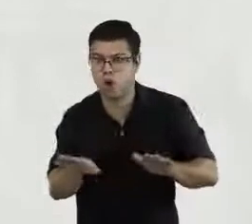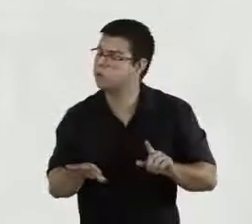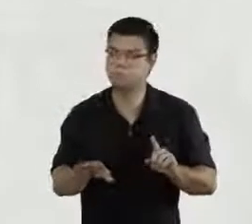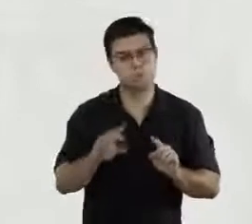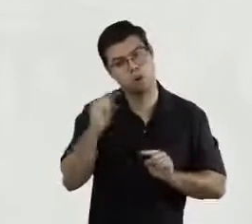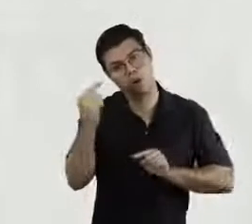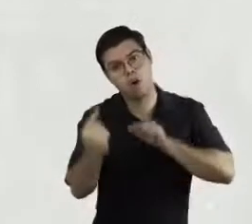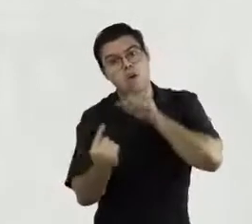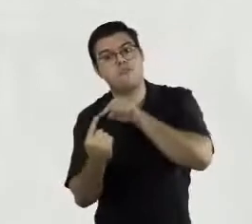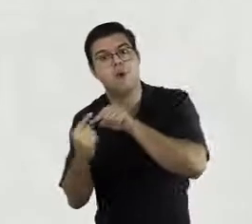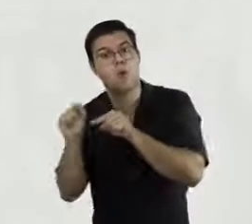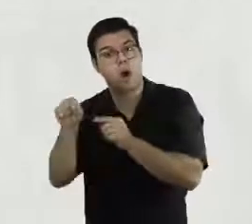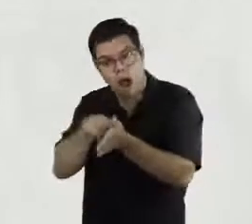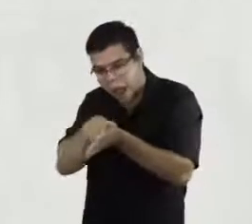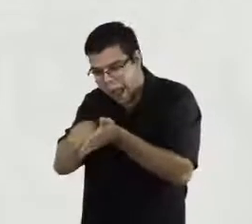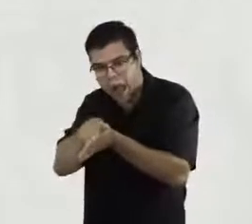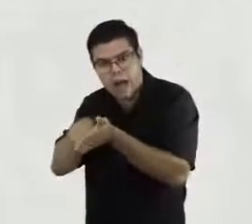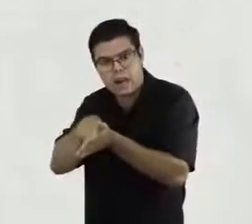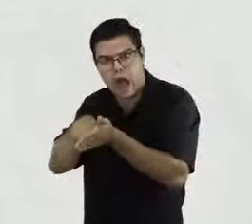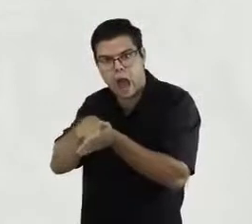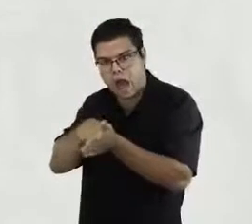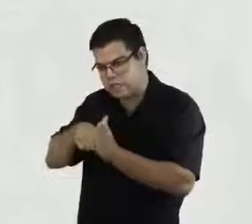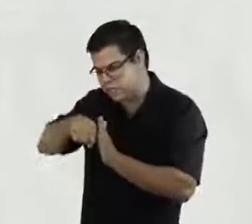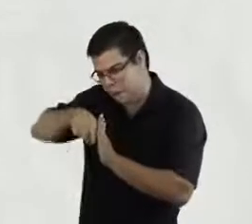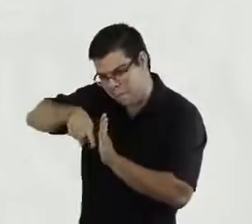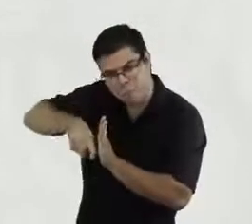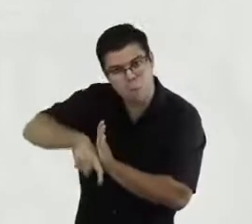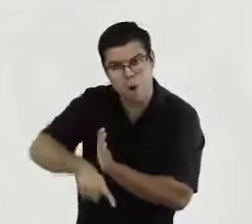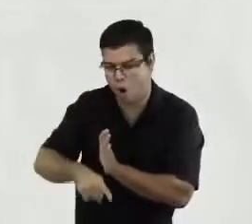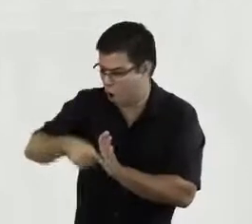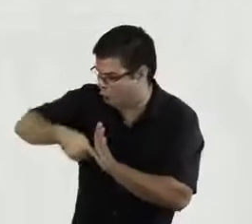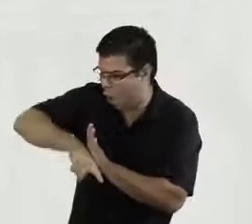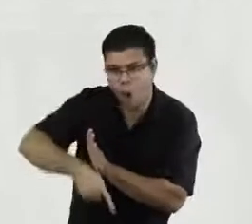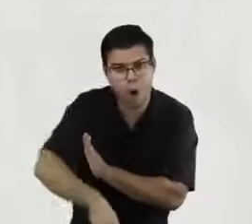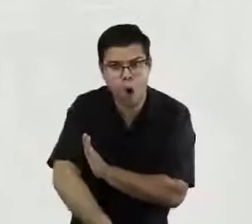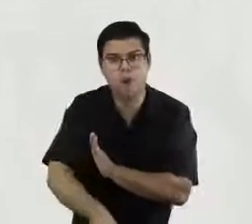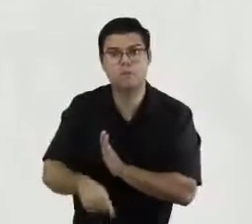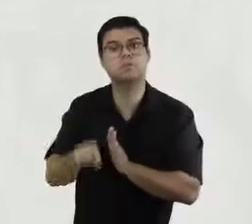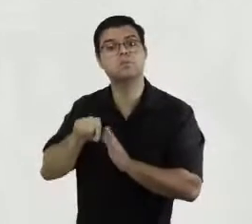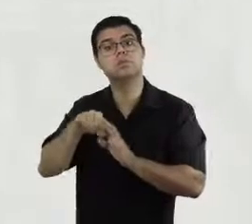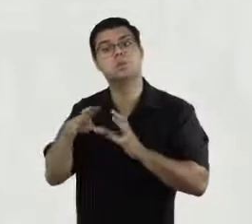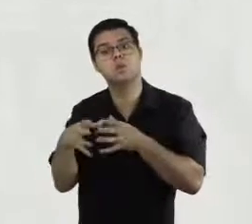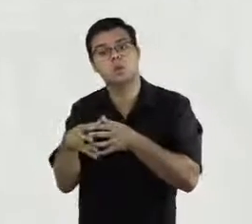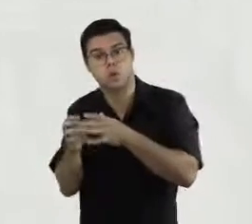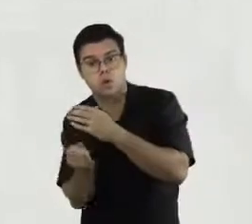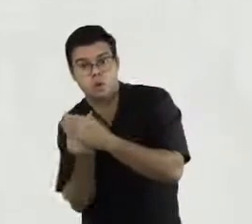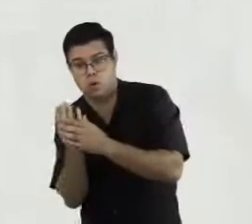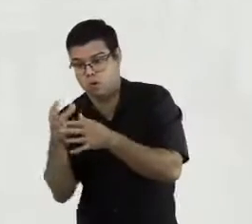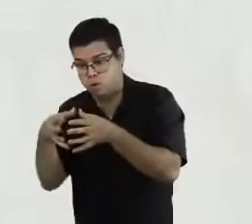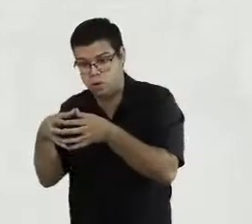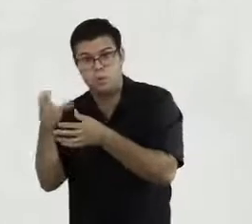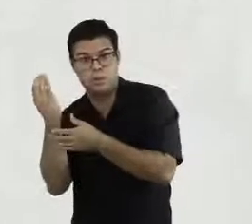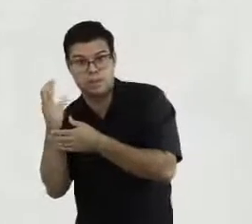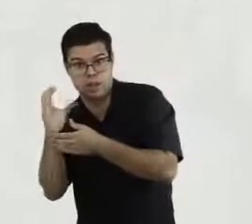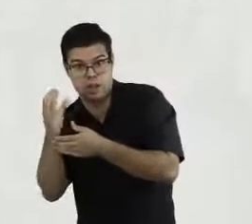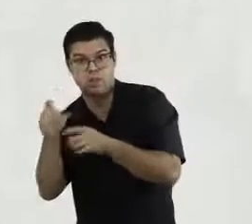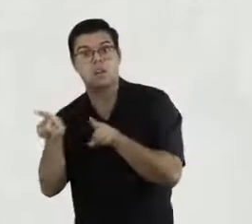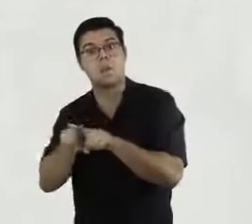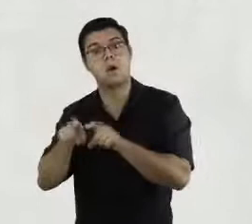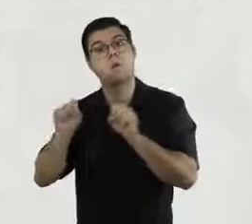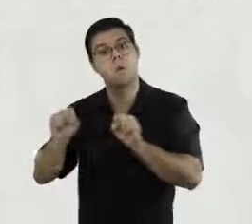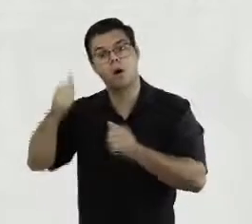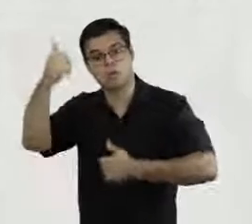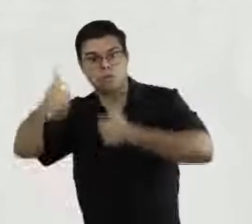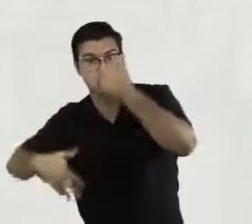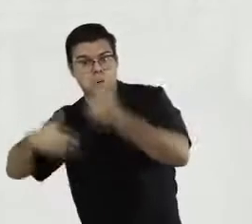para análises rigorosas e reflexão profunda para gerar seu corpo científico que pode esclarecer várias